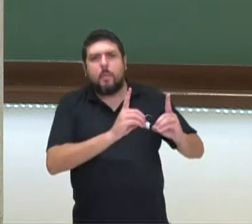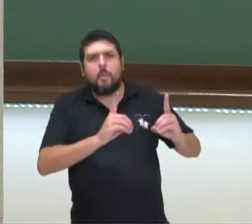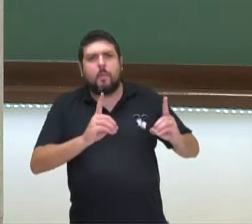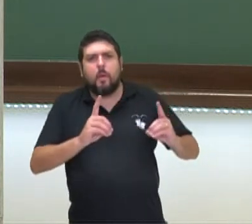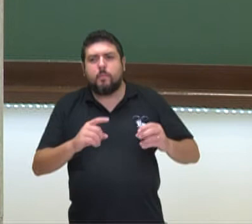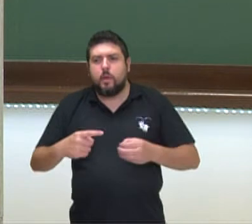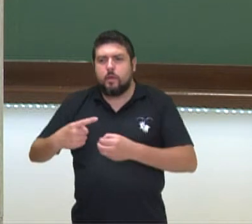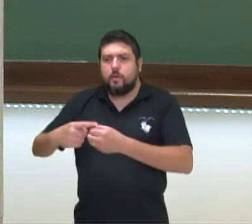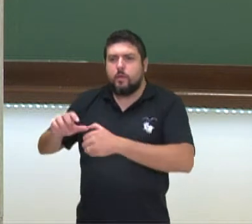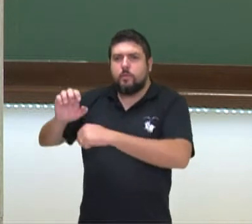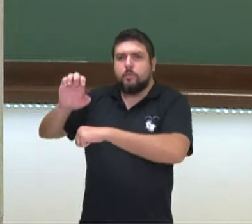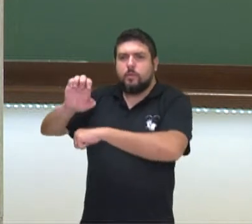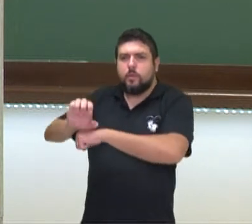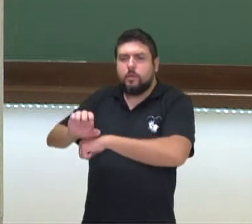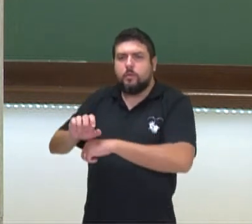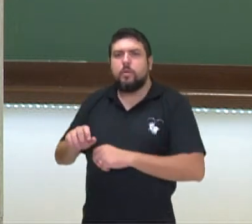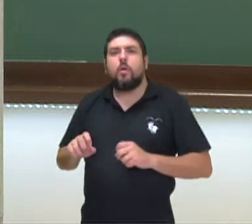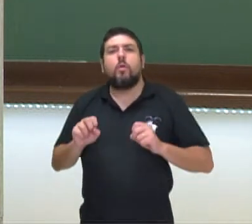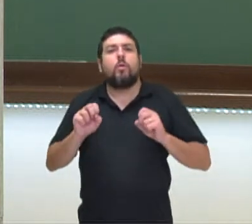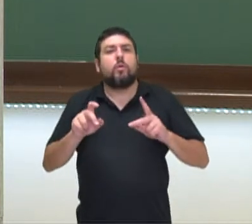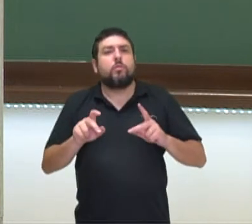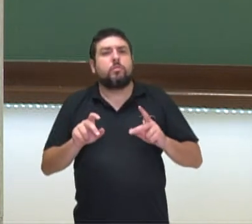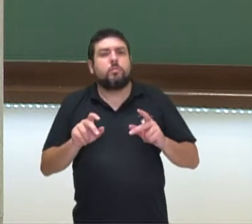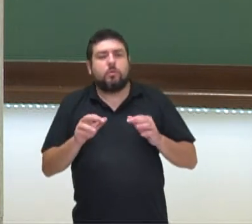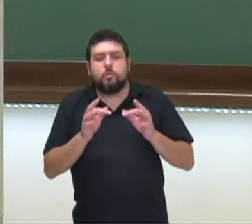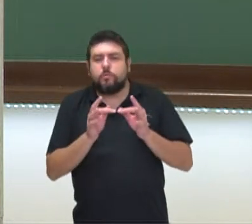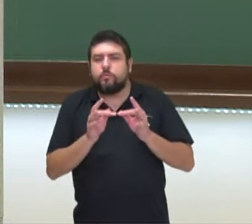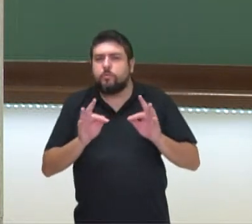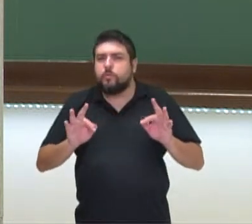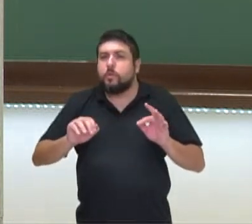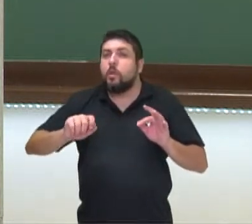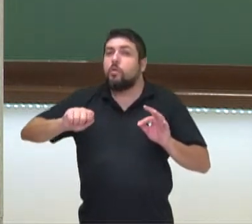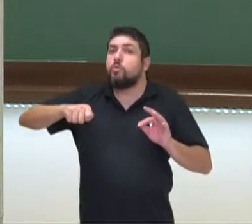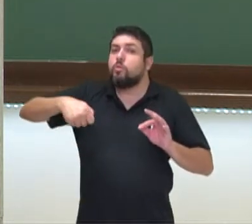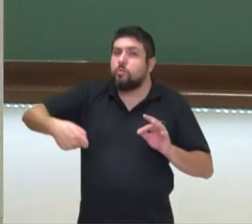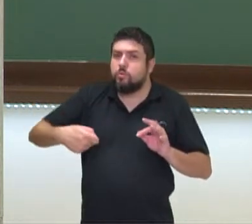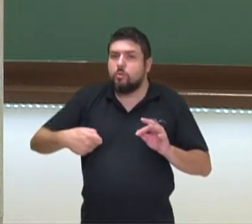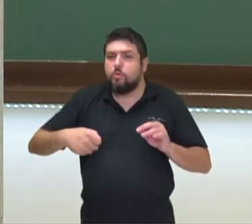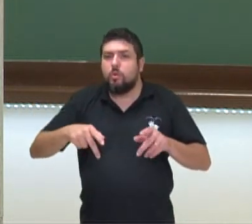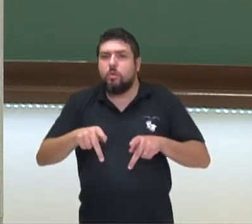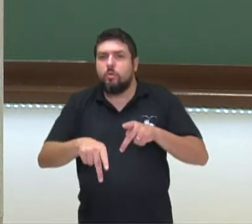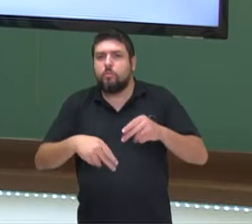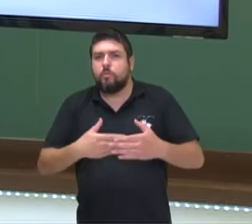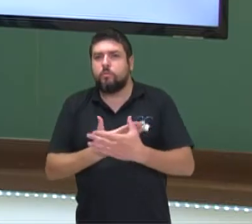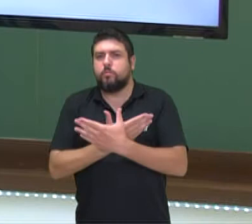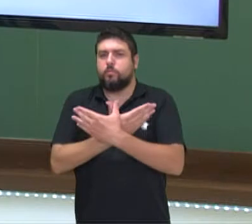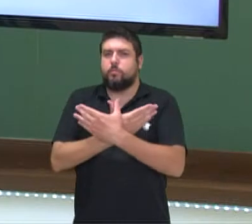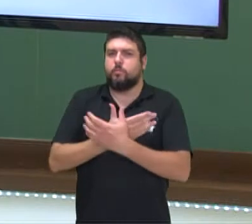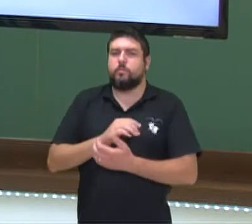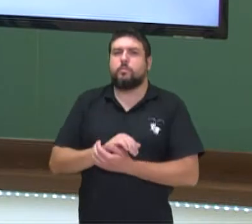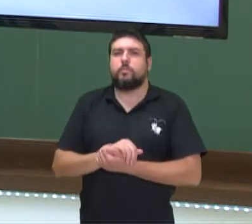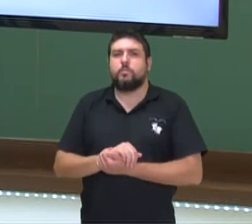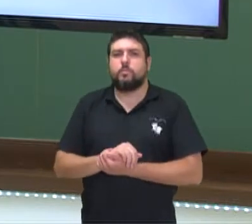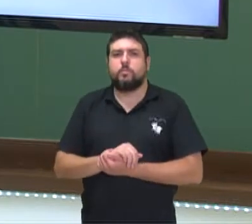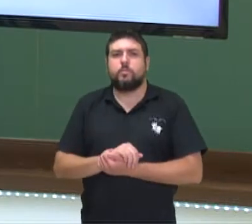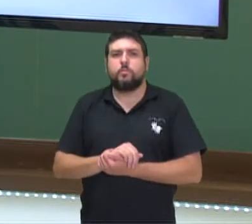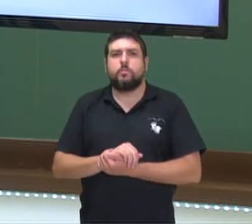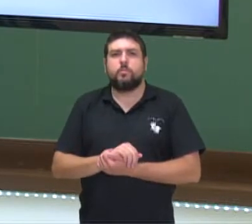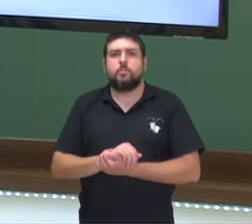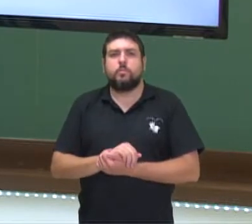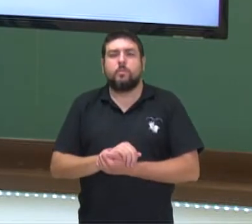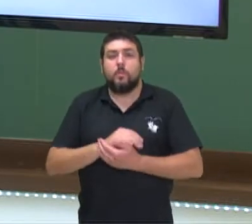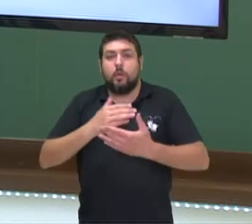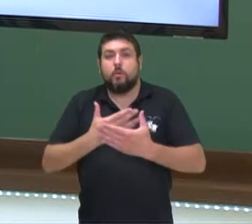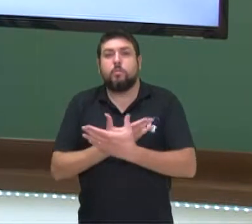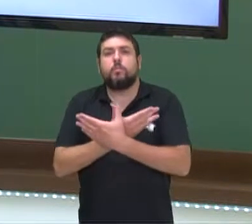frase correta sobre a civilização maia. Então aqui, né, a civilização maia localizava-se nos atuais territórios